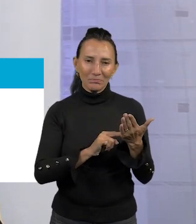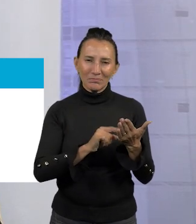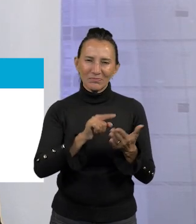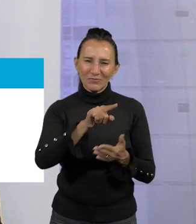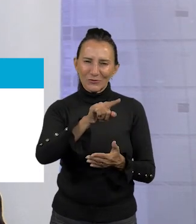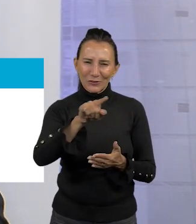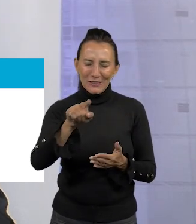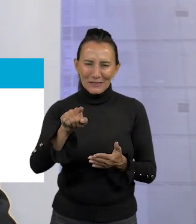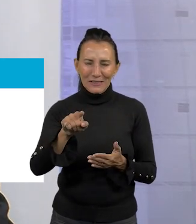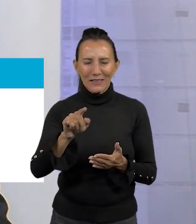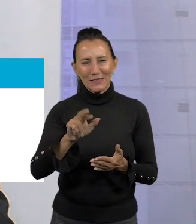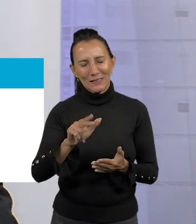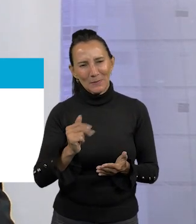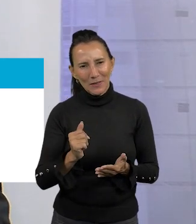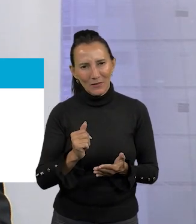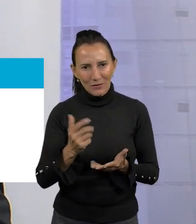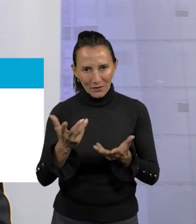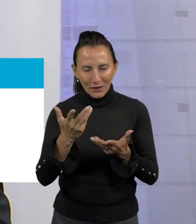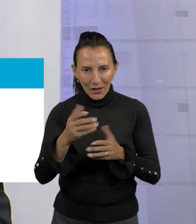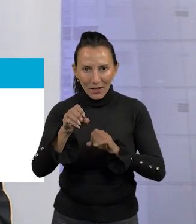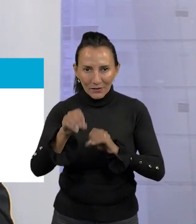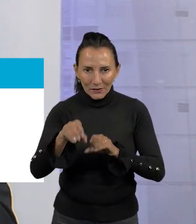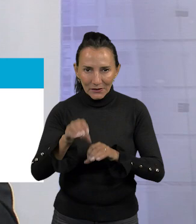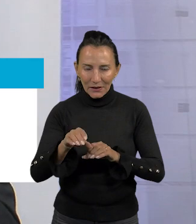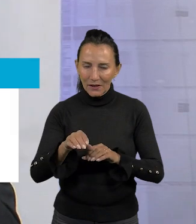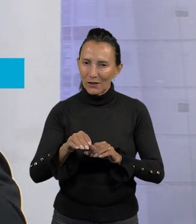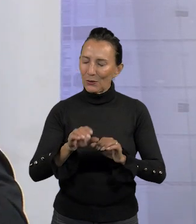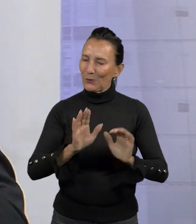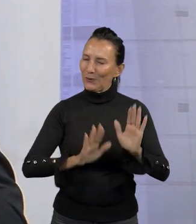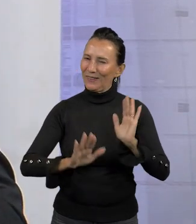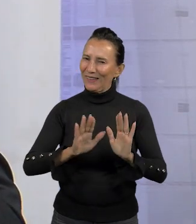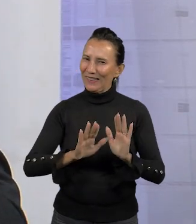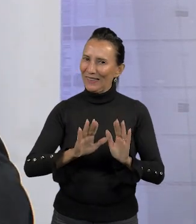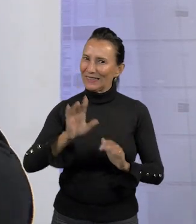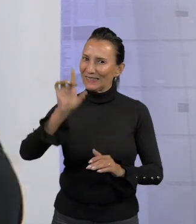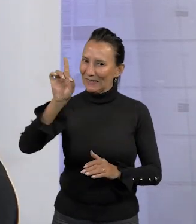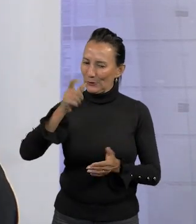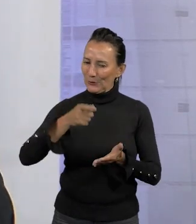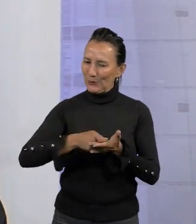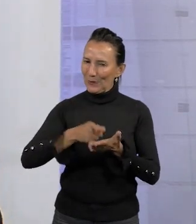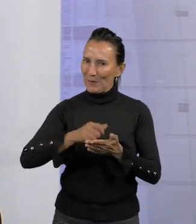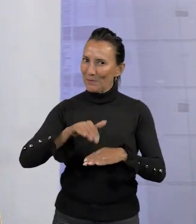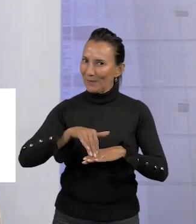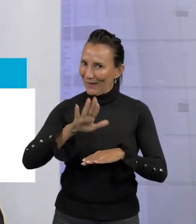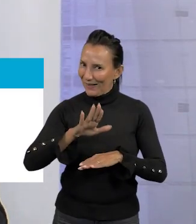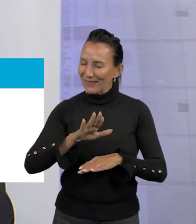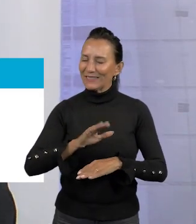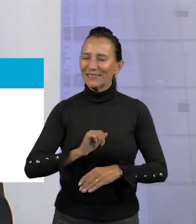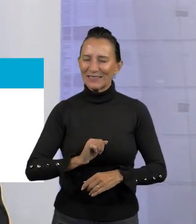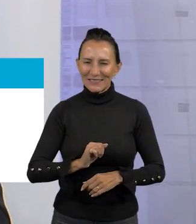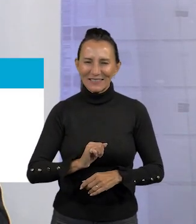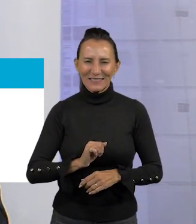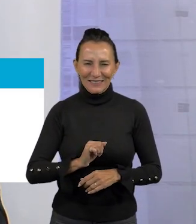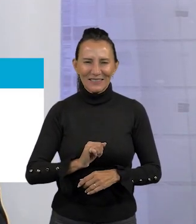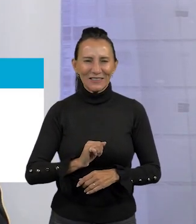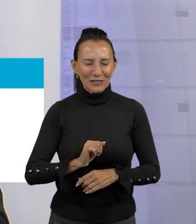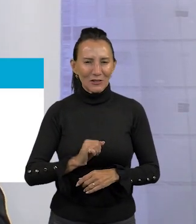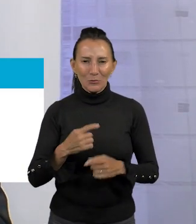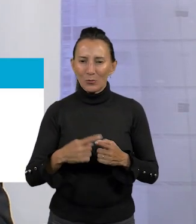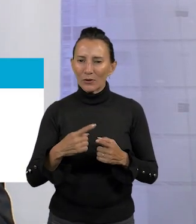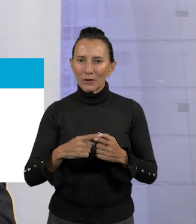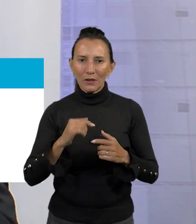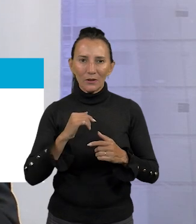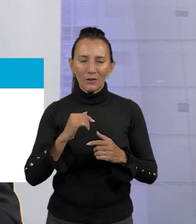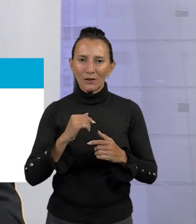Mestres sabendo que recebemos mais duro juízo Olha só e o Versículo do diz porque todos tropeçam